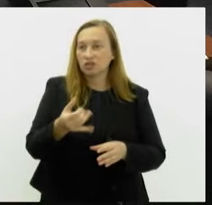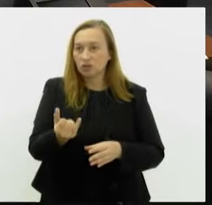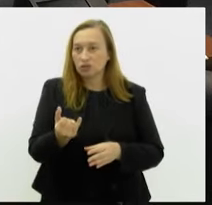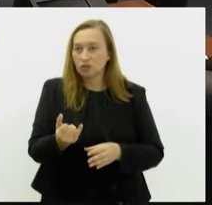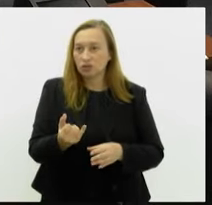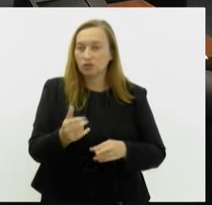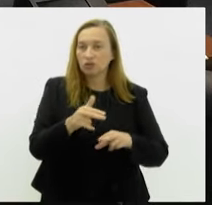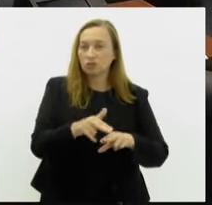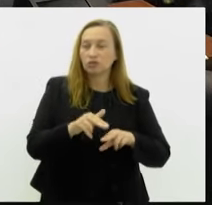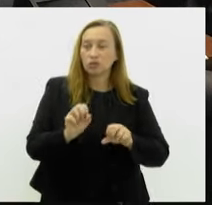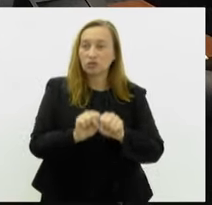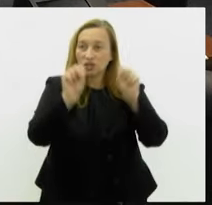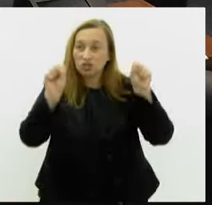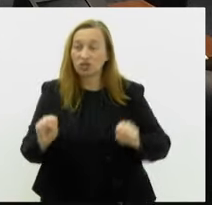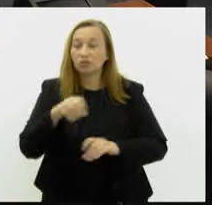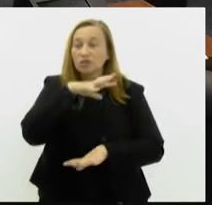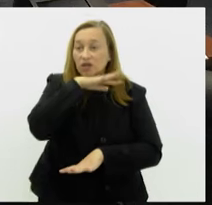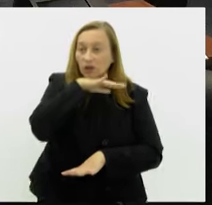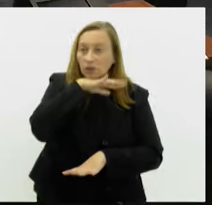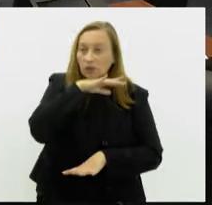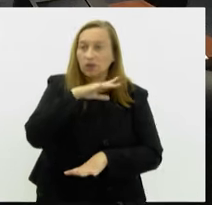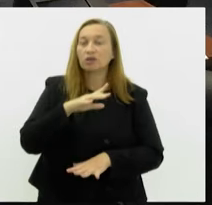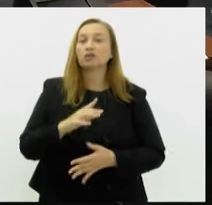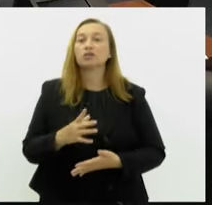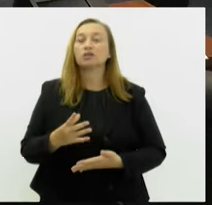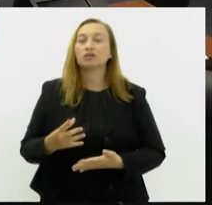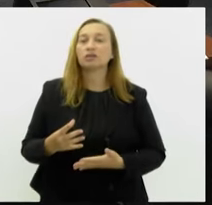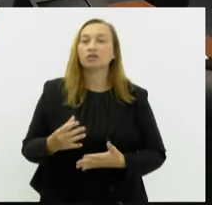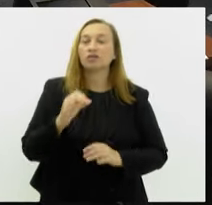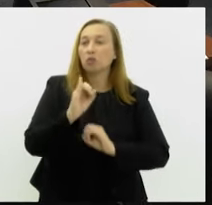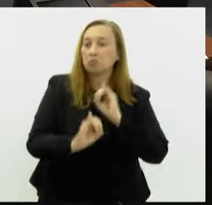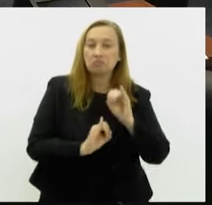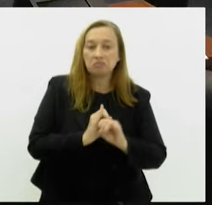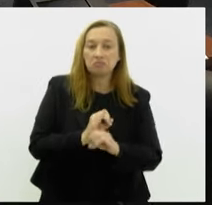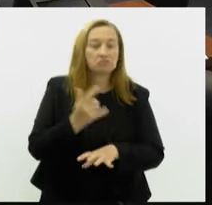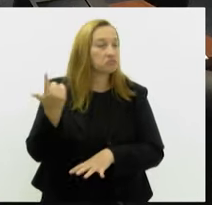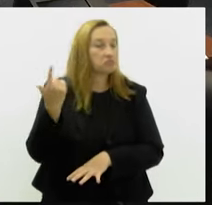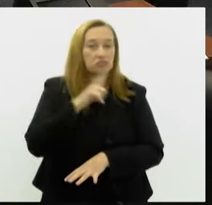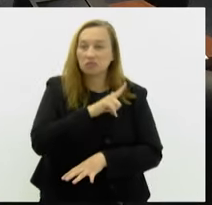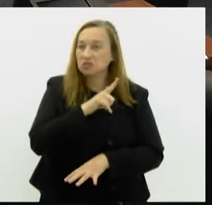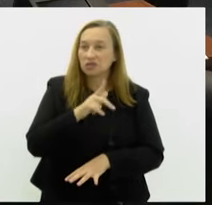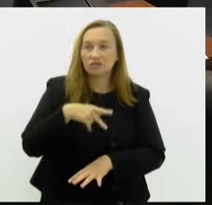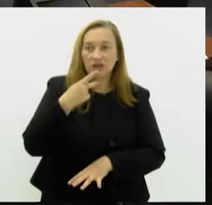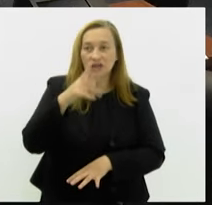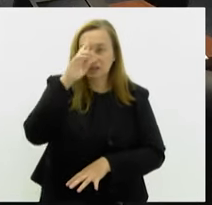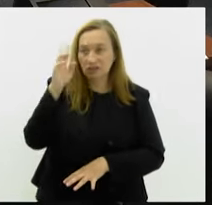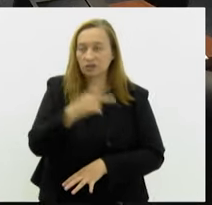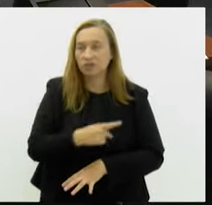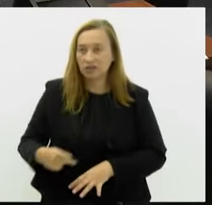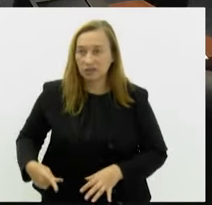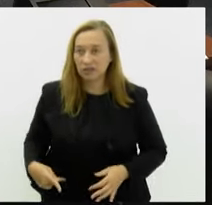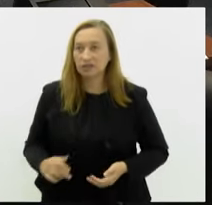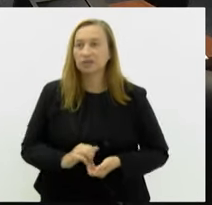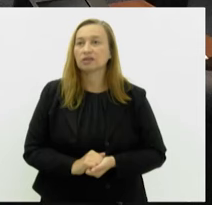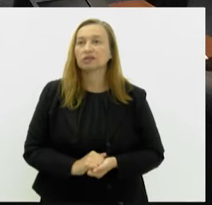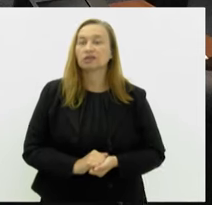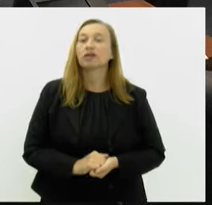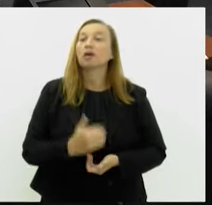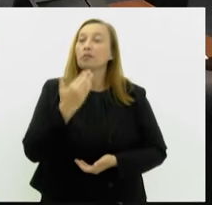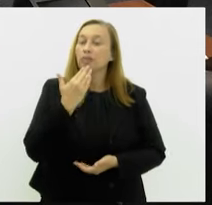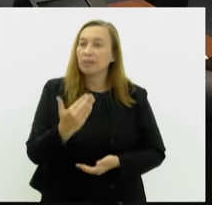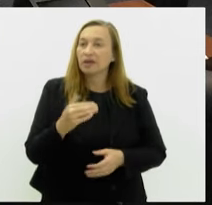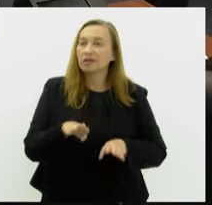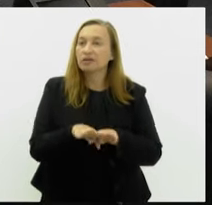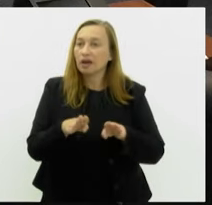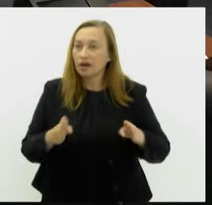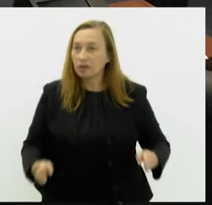do sistema que está fora do ar, embora eu esteja com presença, esteja online e não consegui me manifestar, presidente, só para consignar. Peço à mesa